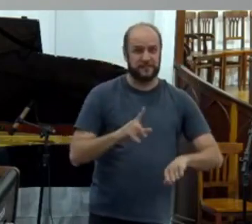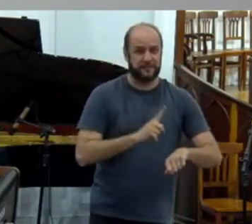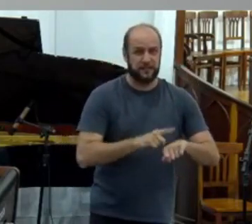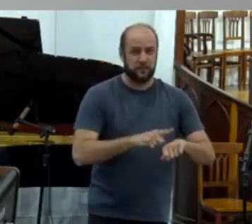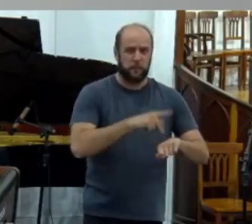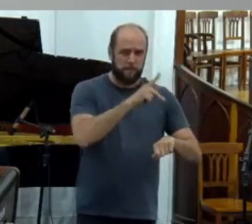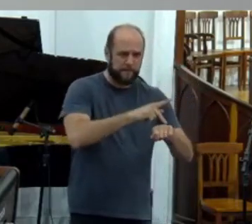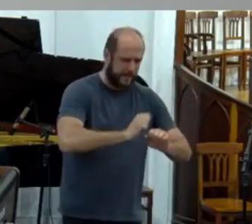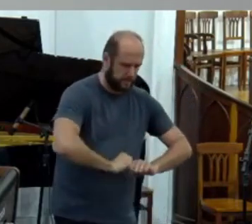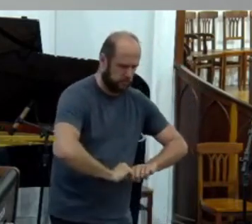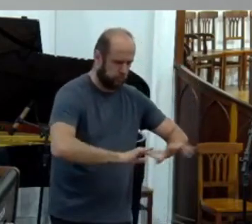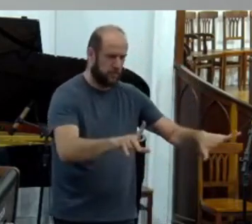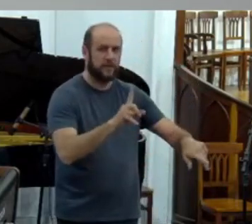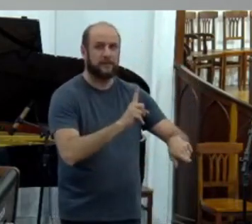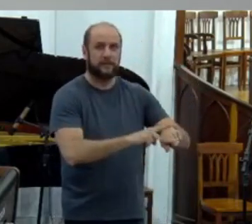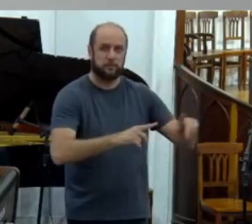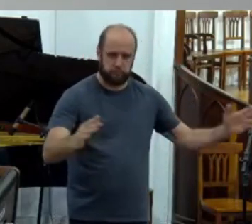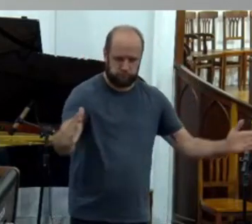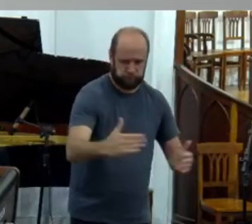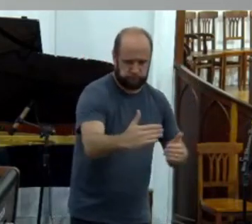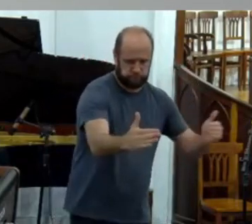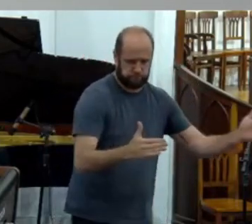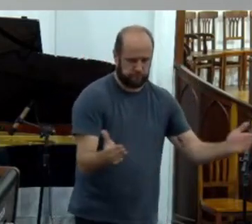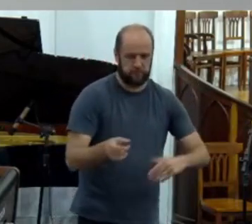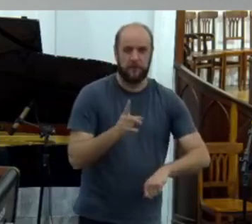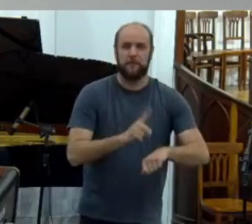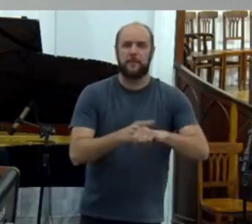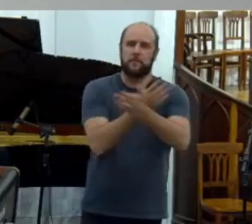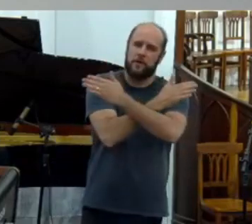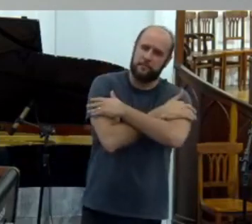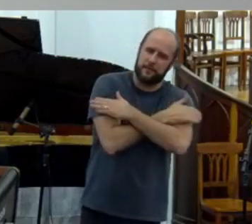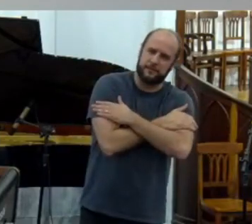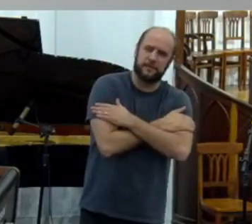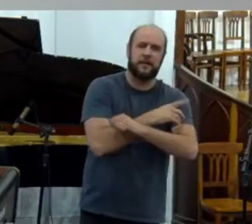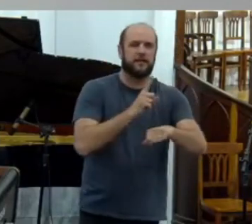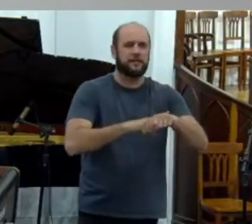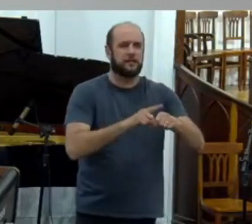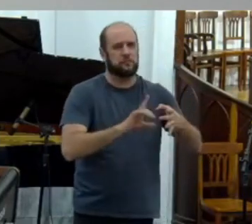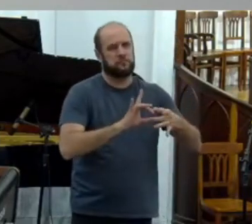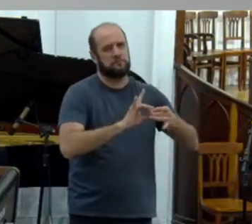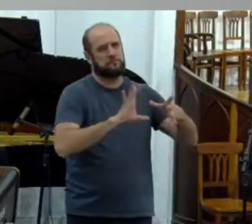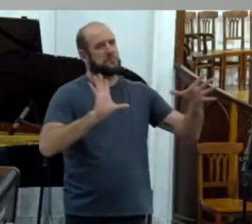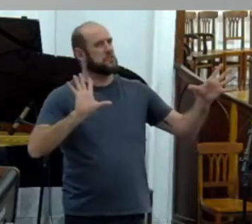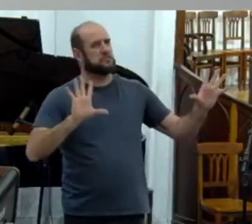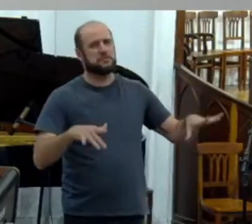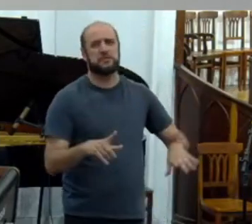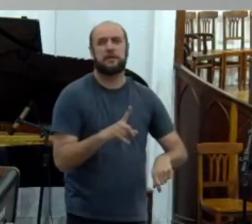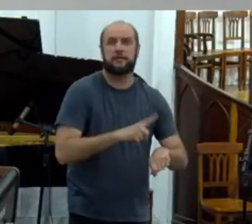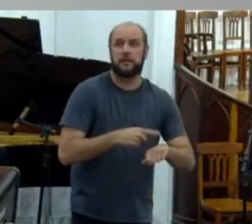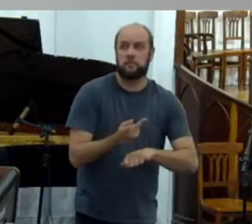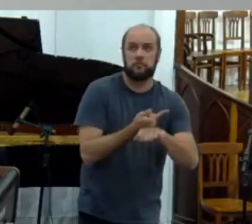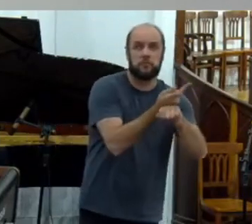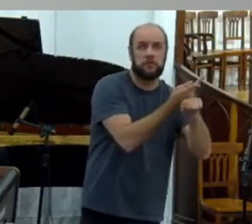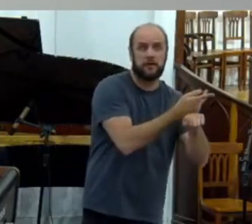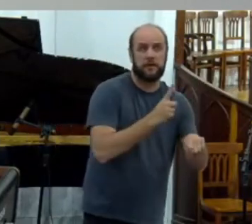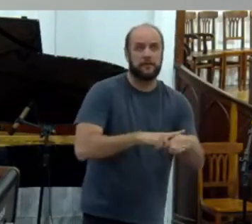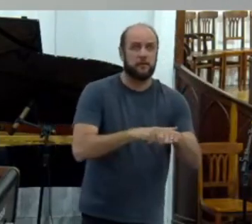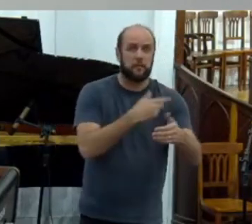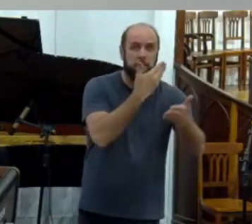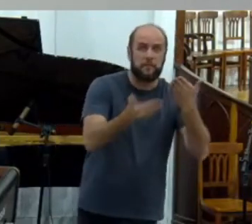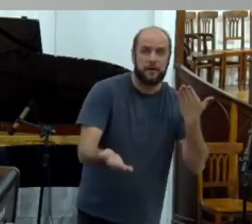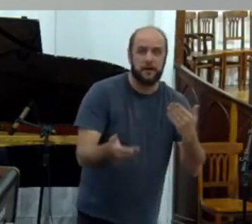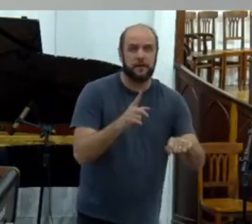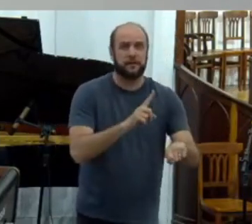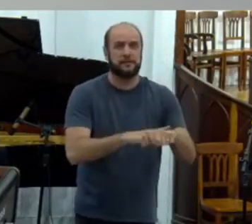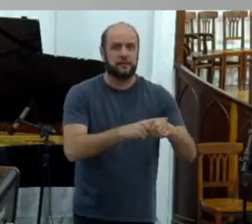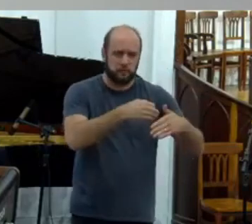pedras e tempo de ajuntar pedras, tempo de abraçar e tempo de deixar de abraçar, tempo de procurar e tempo de perder,